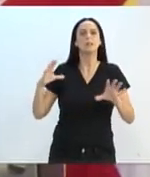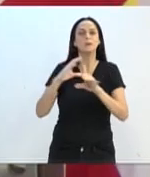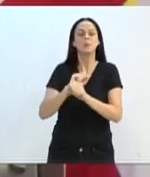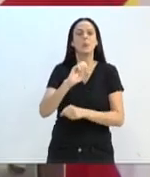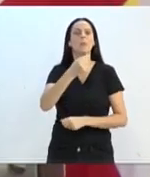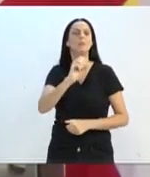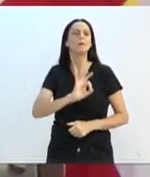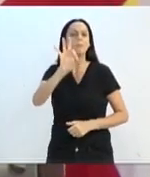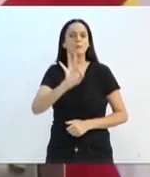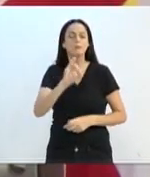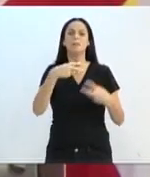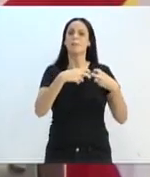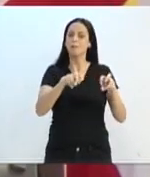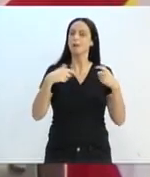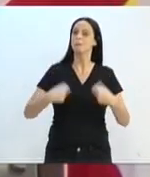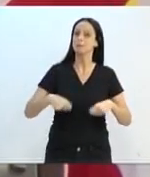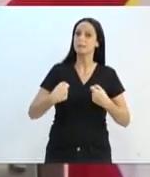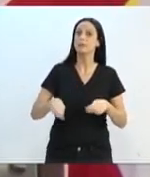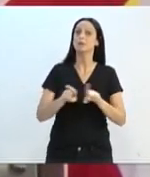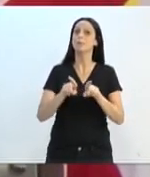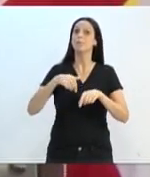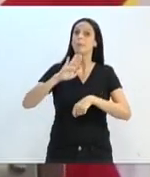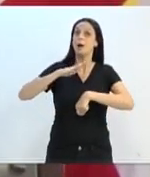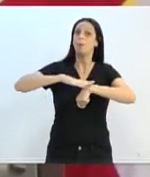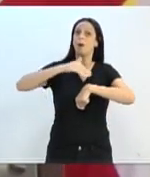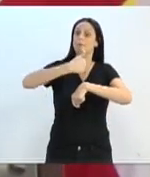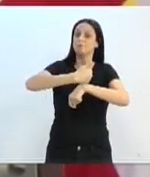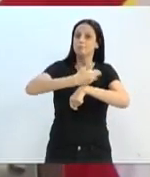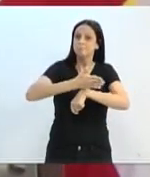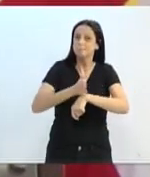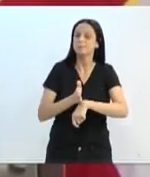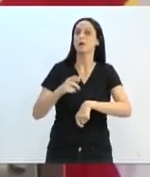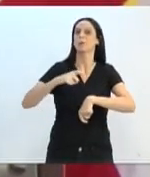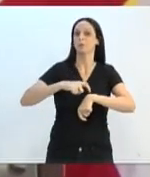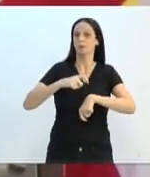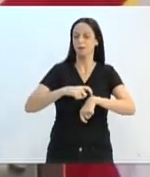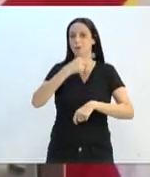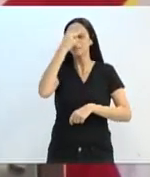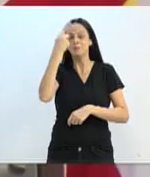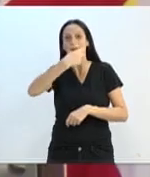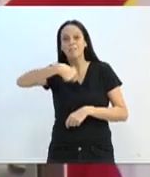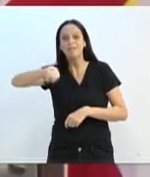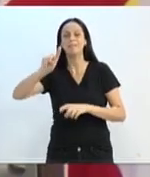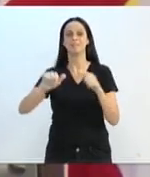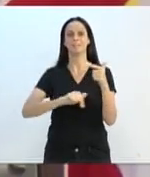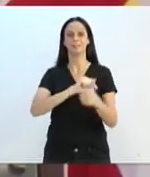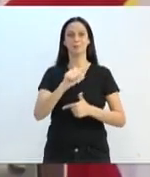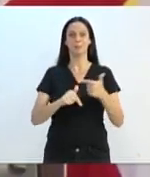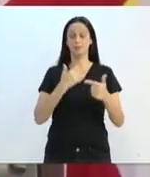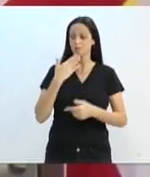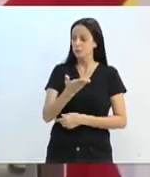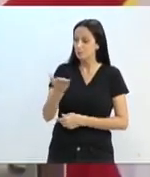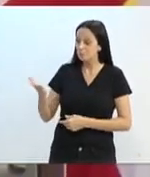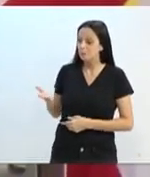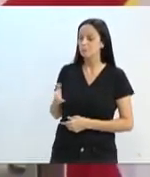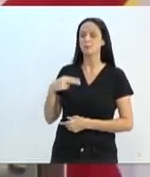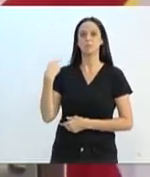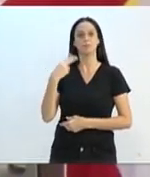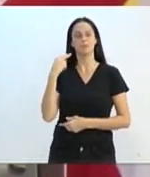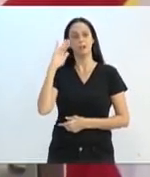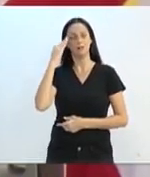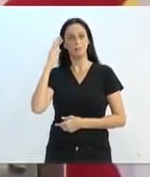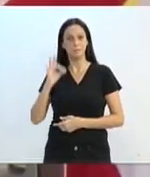dos ônibus aí, colocar mais linha, mais horários, para poder trabalhar. Aí eu peço a compreensão para os nossos companheiros